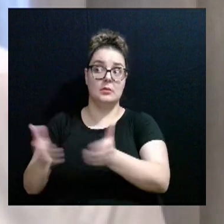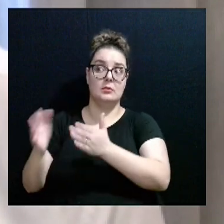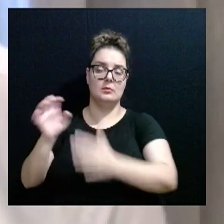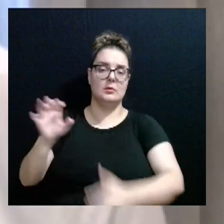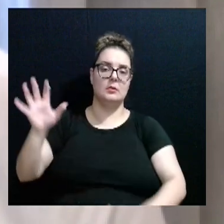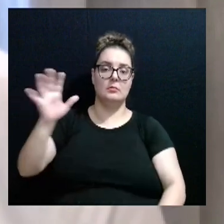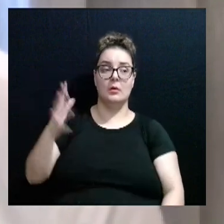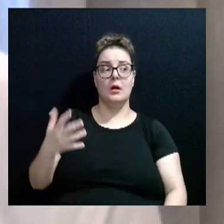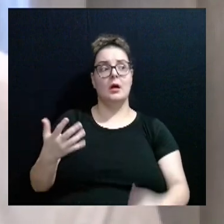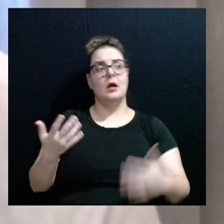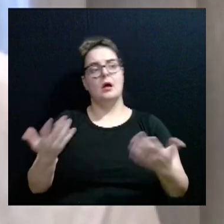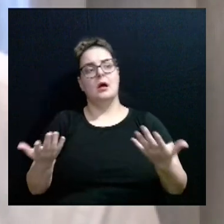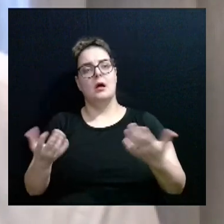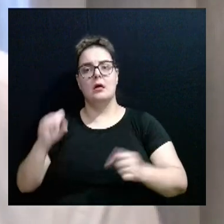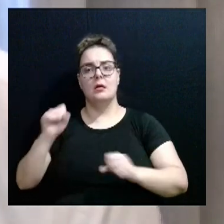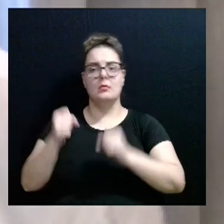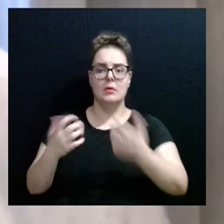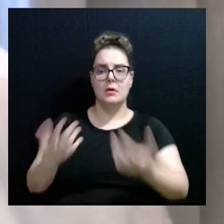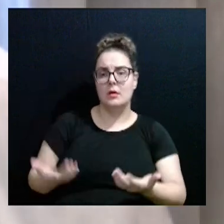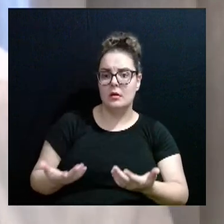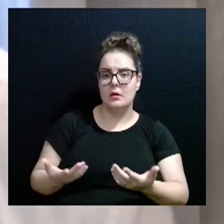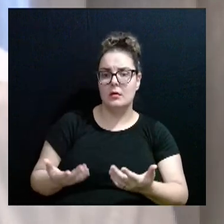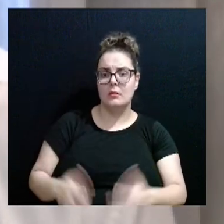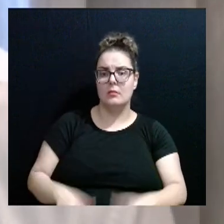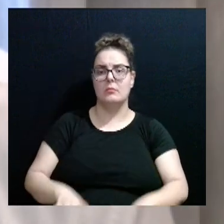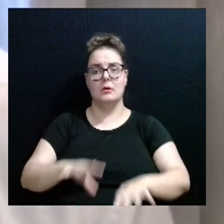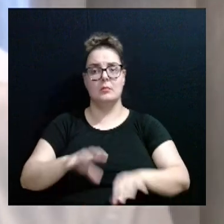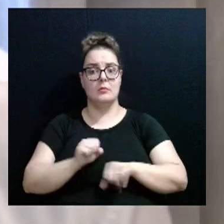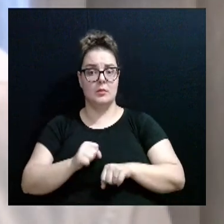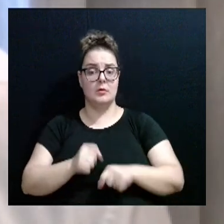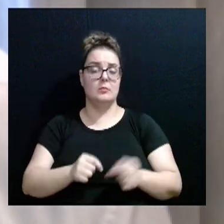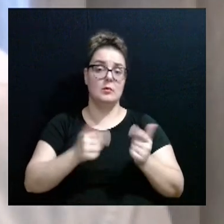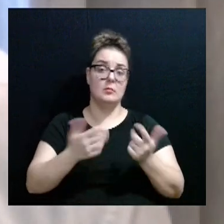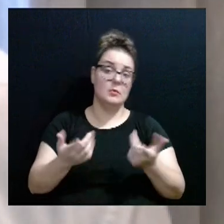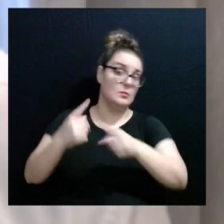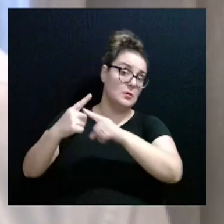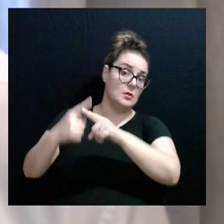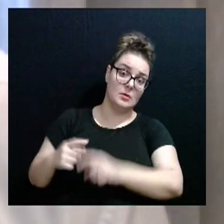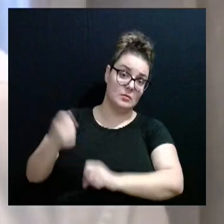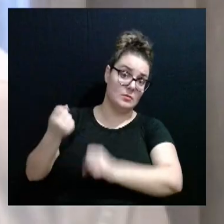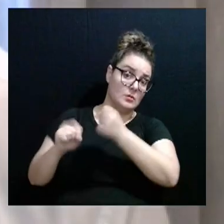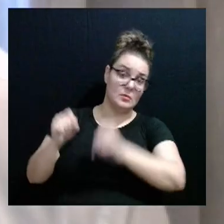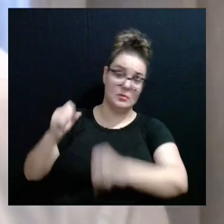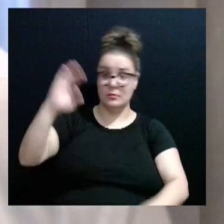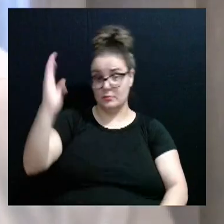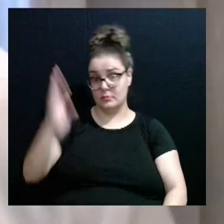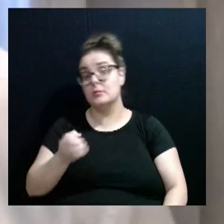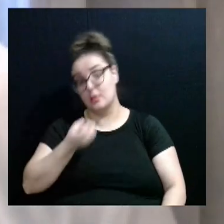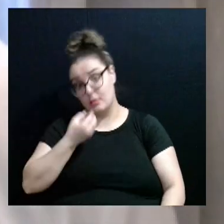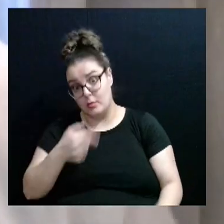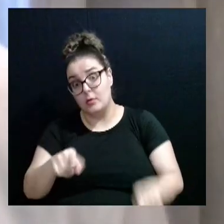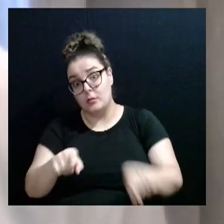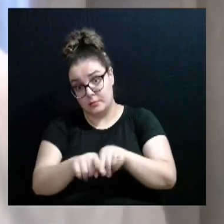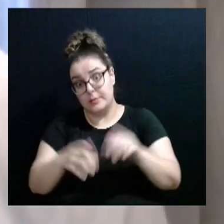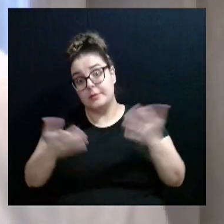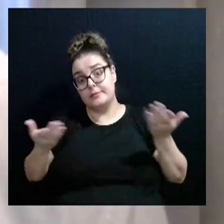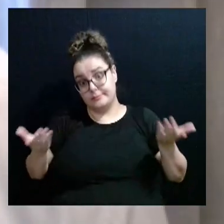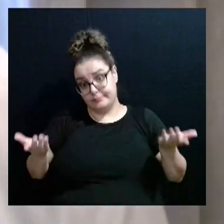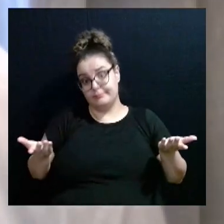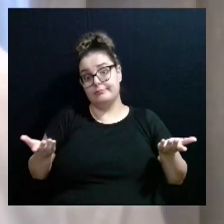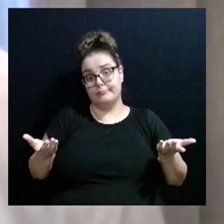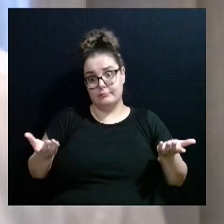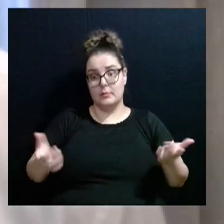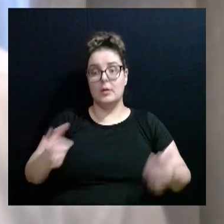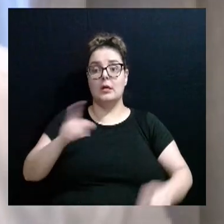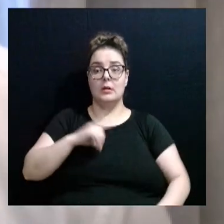fabricante europeu vai se apropriar desse benefício, mas ele vai competir com o fabricante brasileiro, que é muito bom também. Então, existe um aumento da competição. Sempre